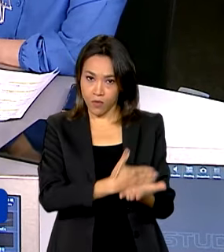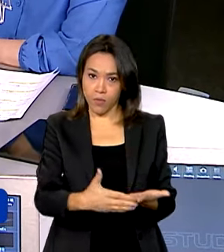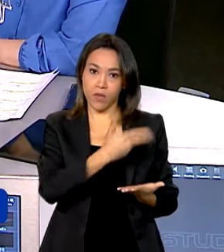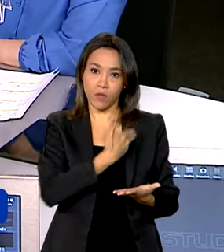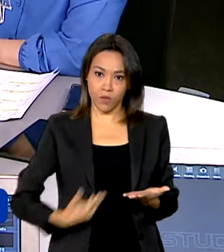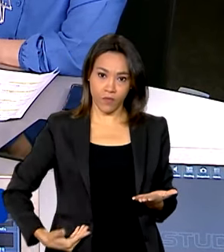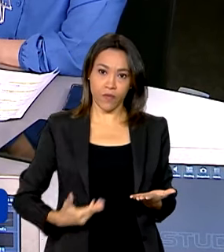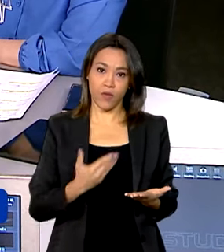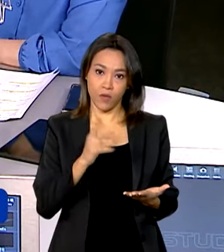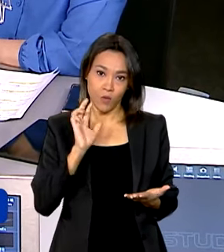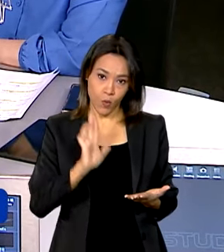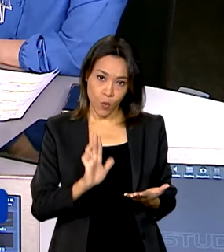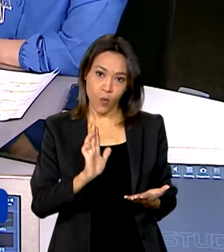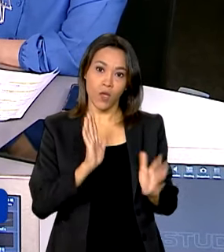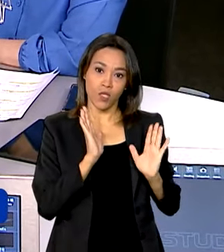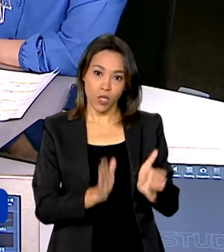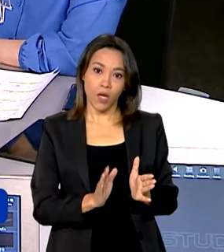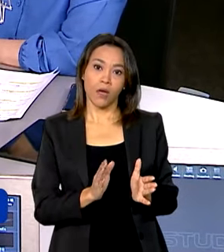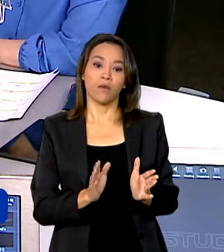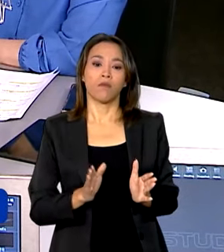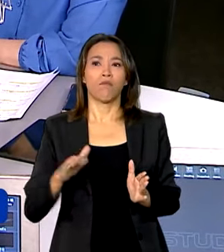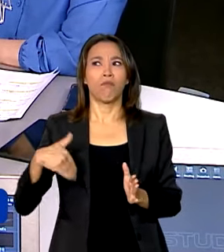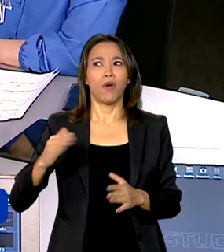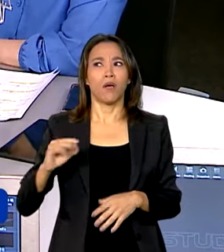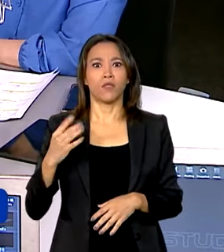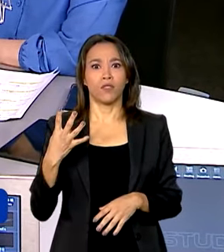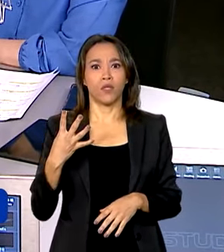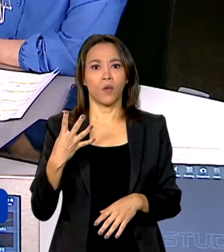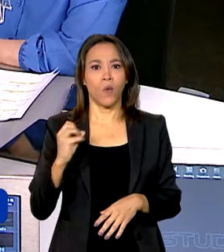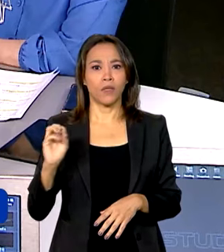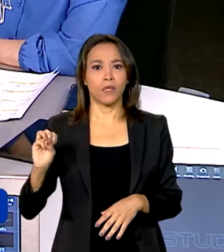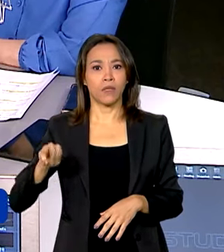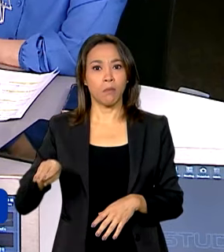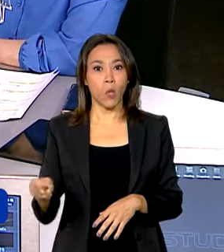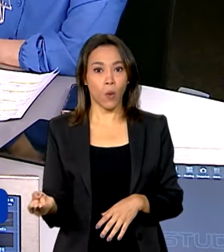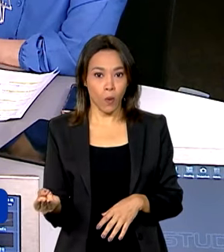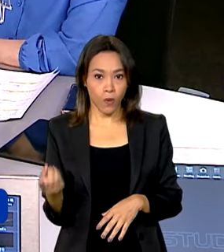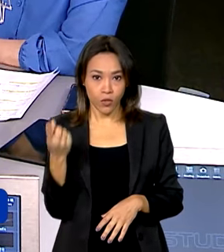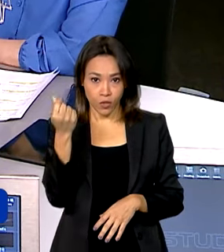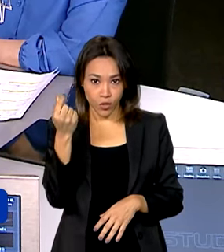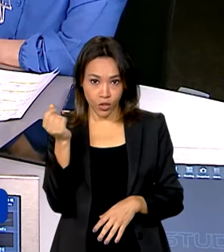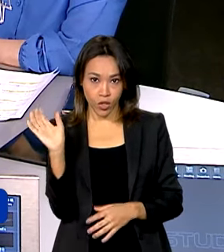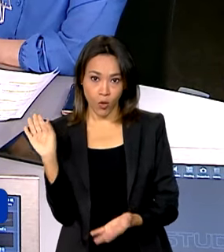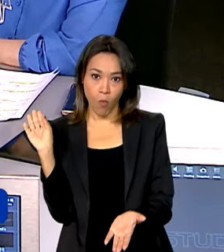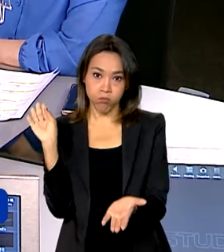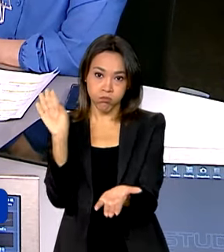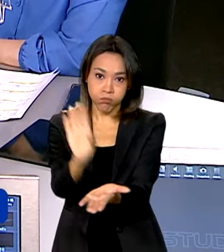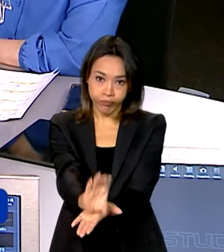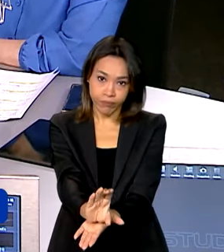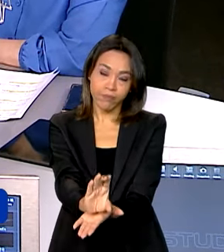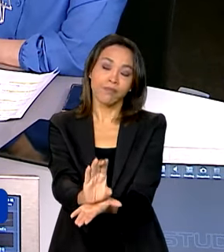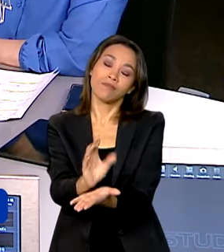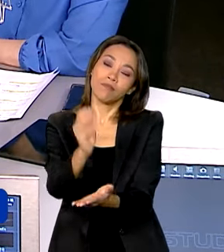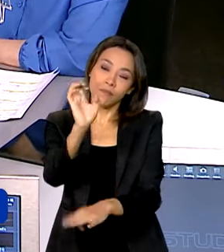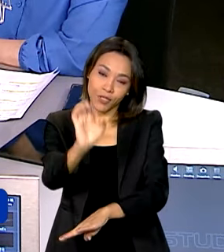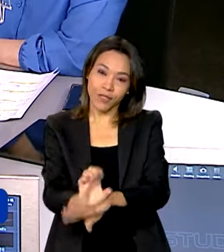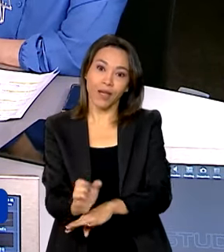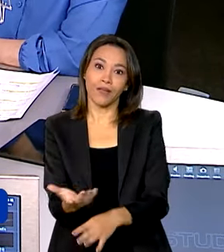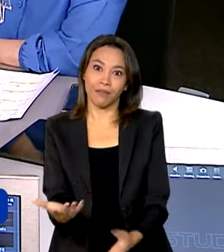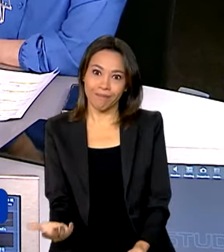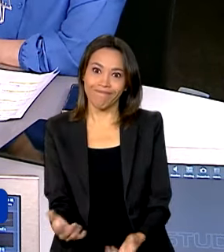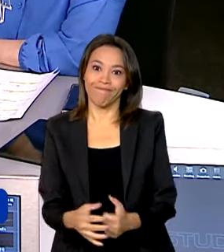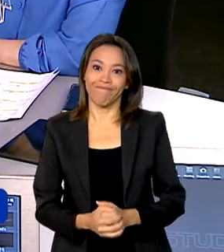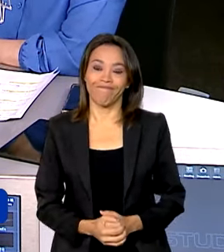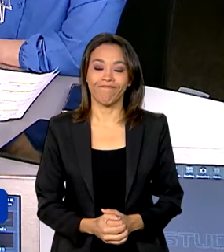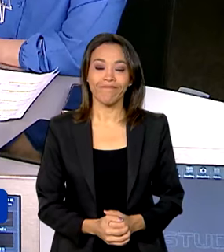resposta a desastre mais de 400 milhões foram investidos estão sendo investidos no Rio Grande do Sul aí 1/3